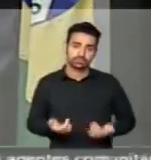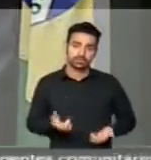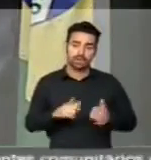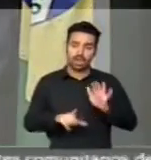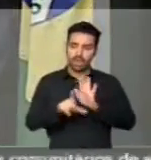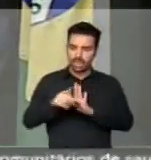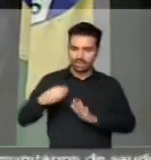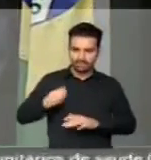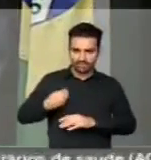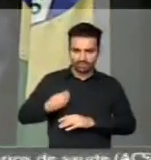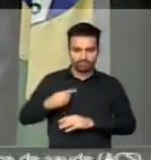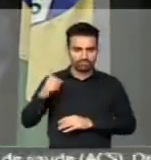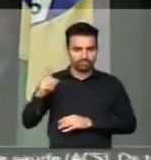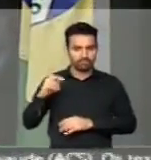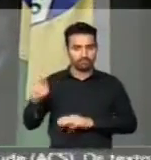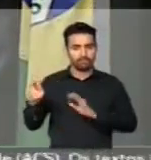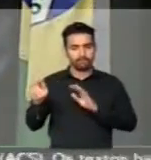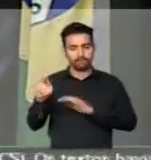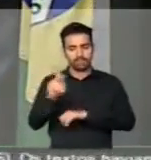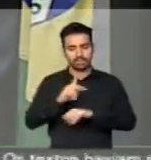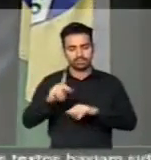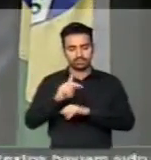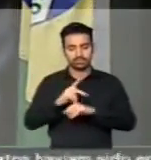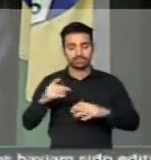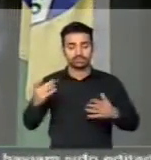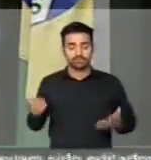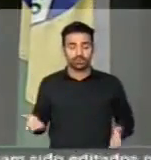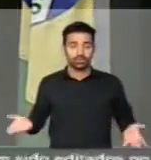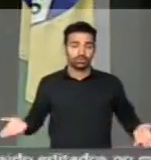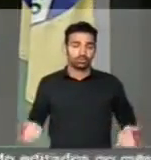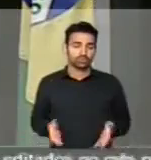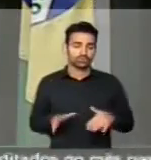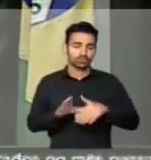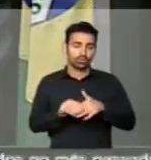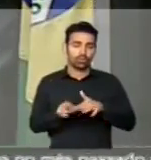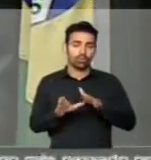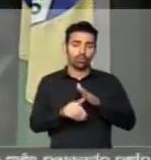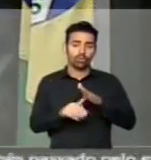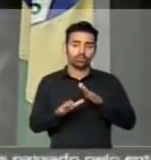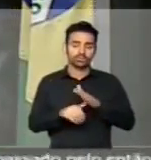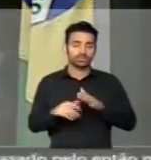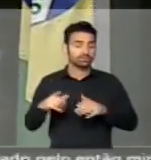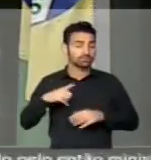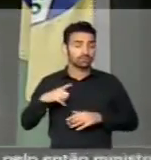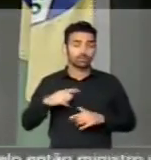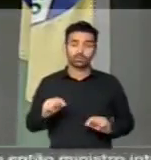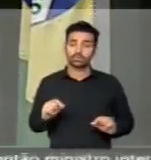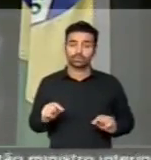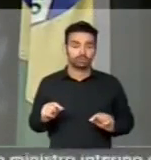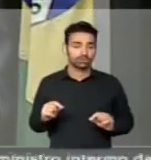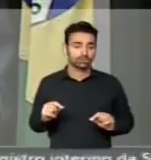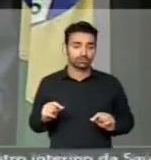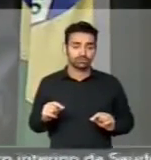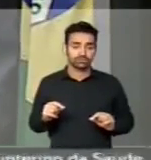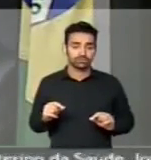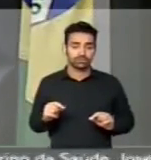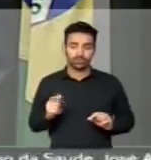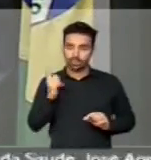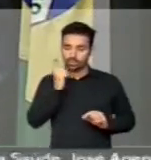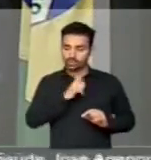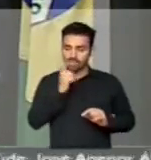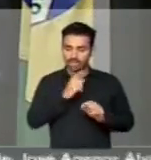vigor no país, senhor presidente, a corrupção hoje é um crime de alto benefício e baixo risco,